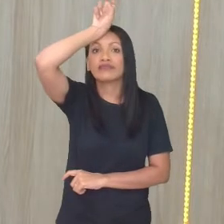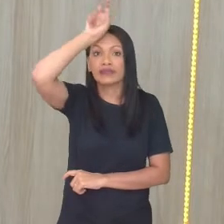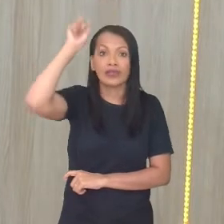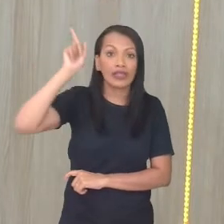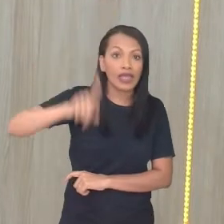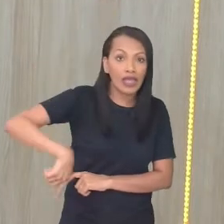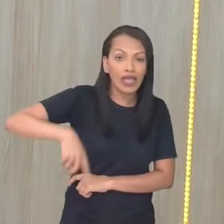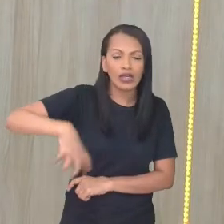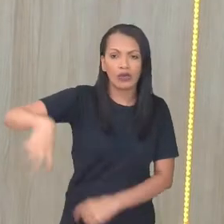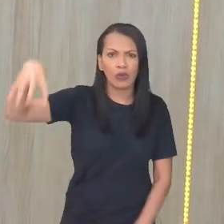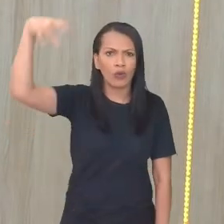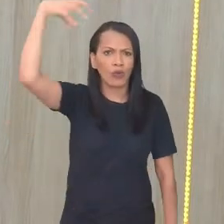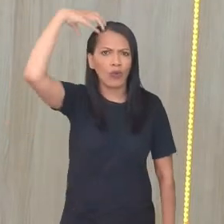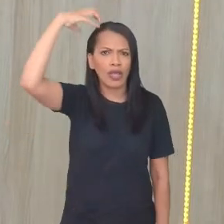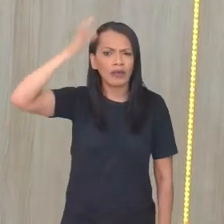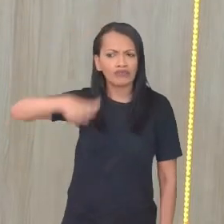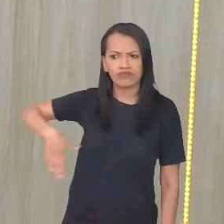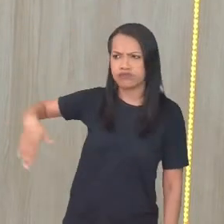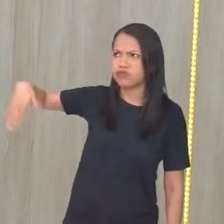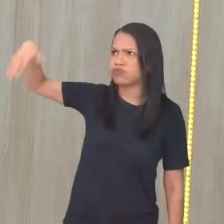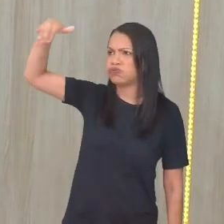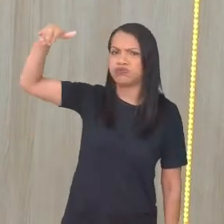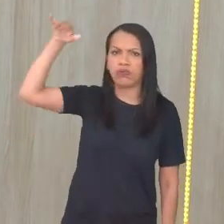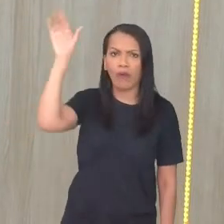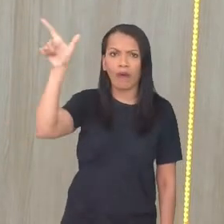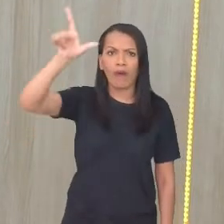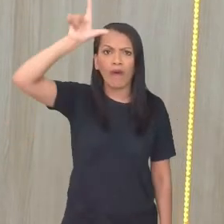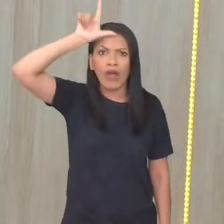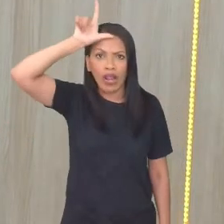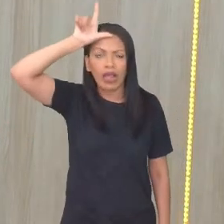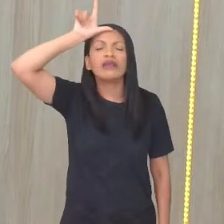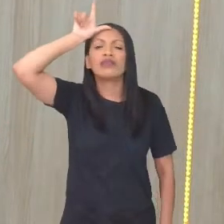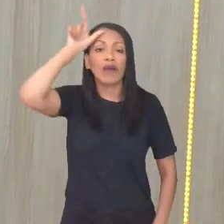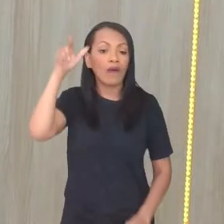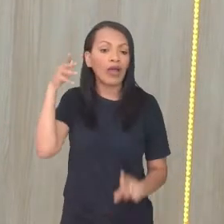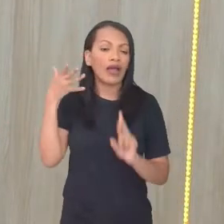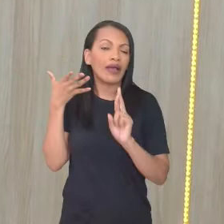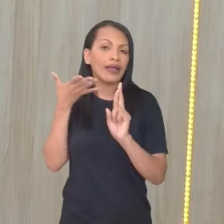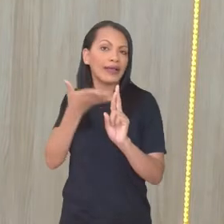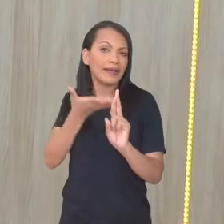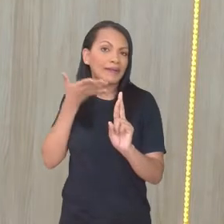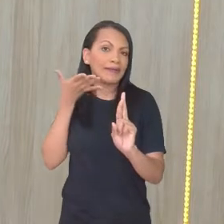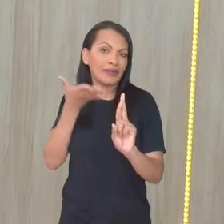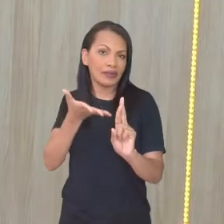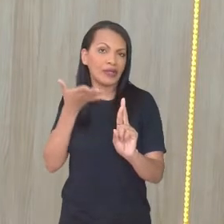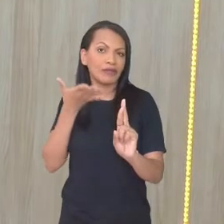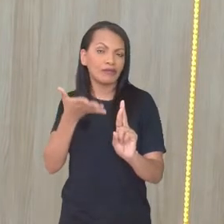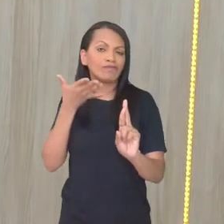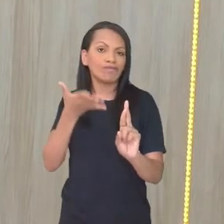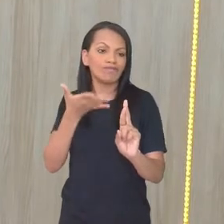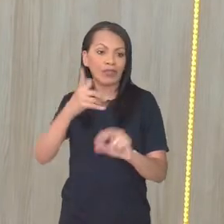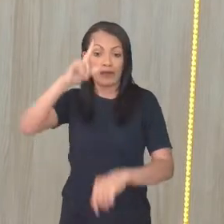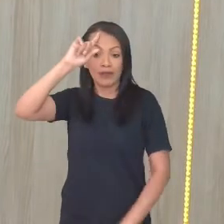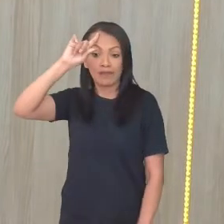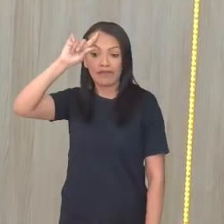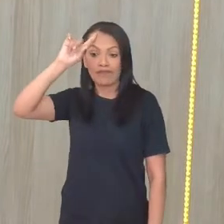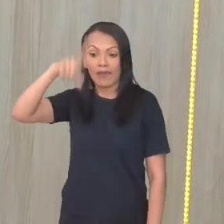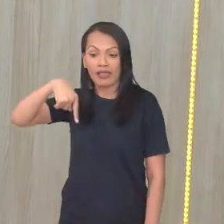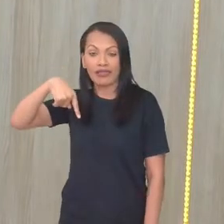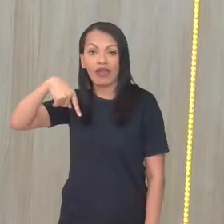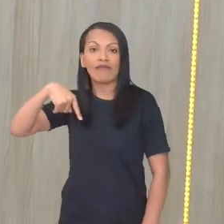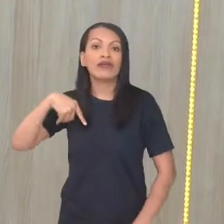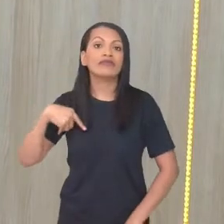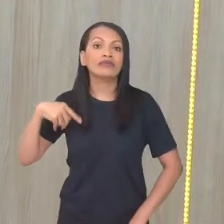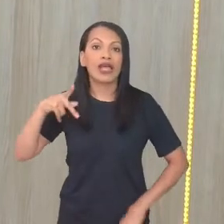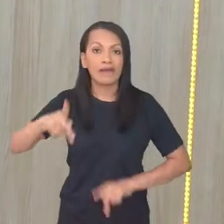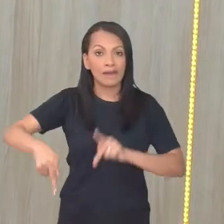o rei, né? O grande líder ali, era a representação da autoridade do Estado,